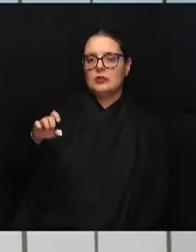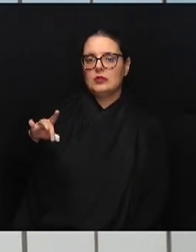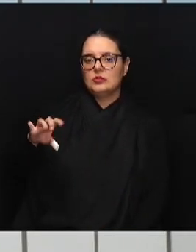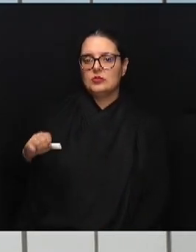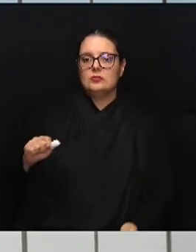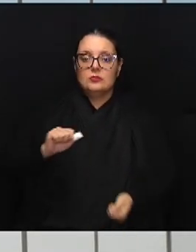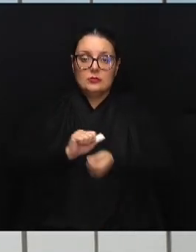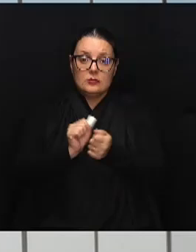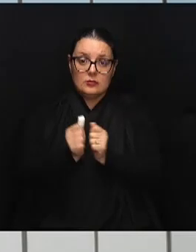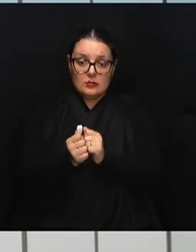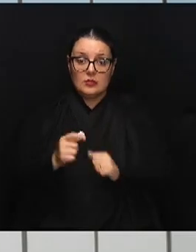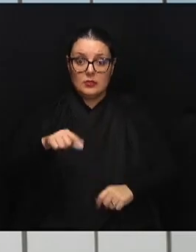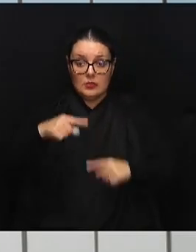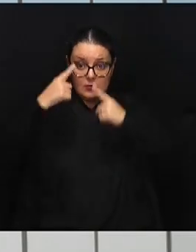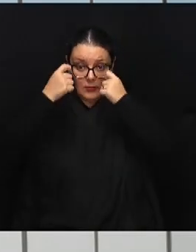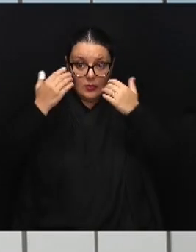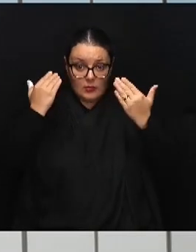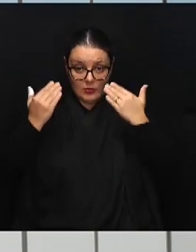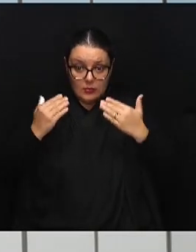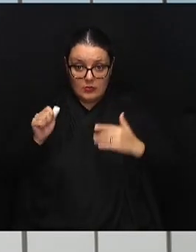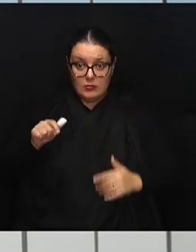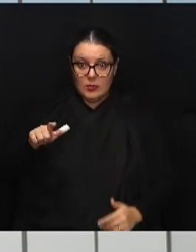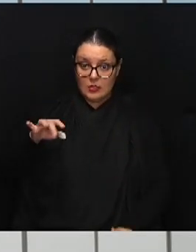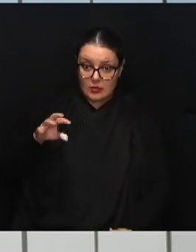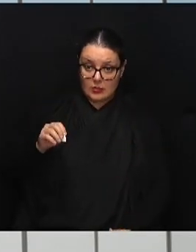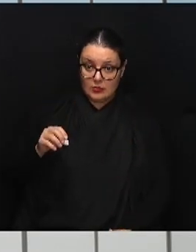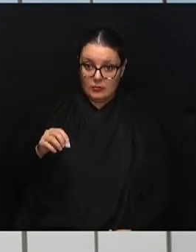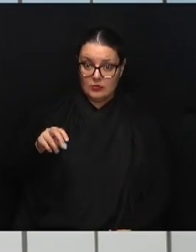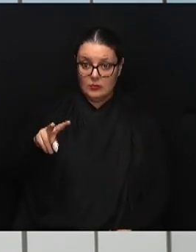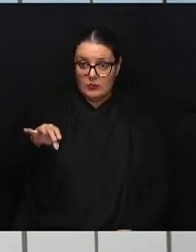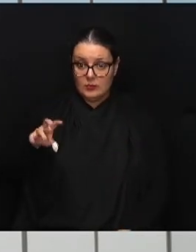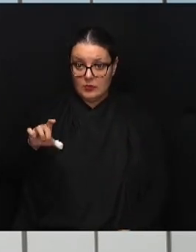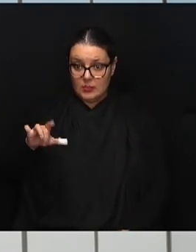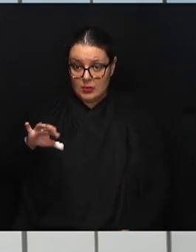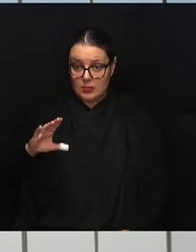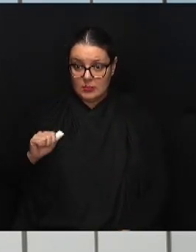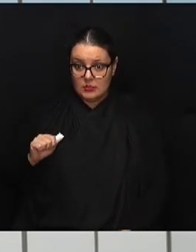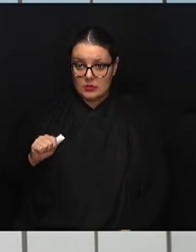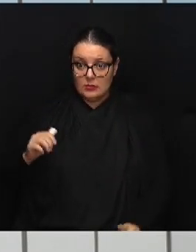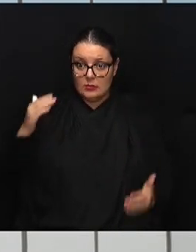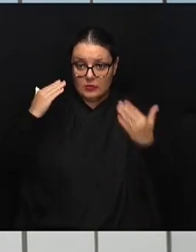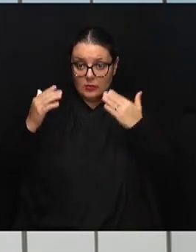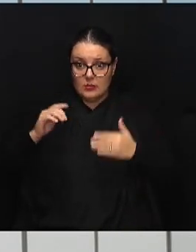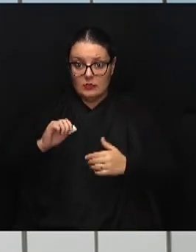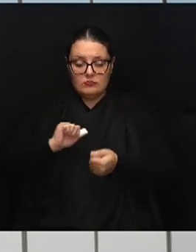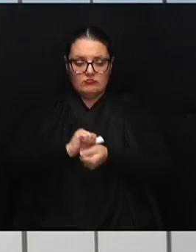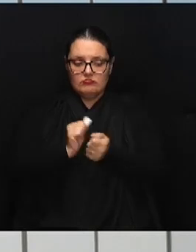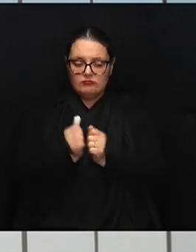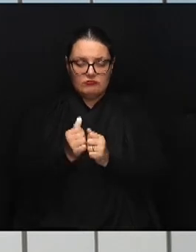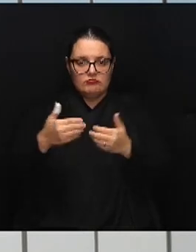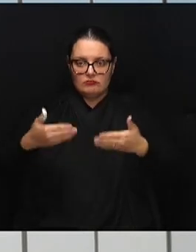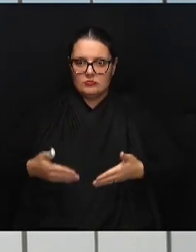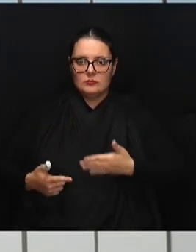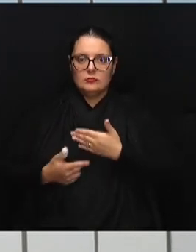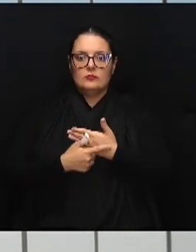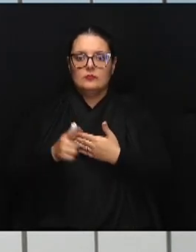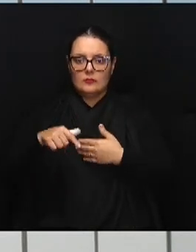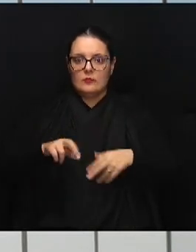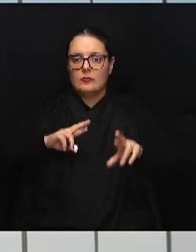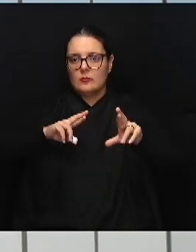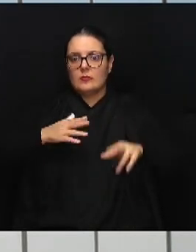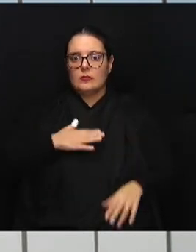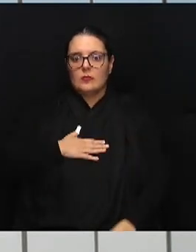o que é uma violência psicológica, uma autoviolência psicológica. Eu não me encaixo bem nesse papel, mas eu tenho que caber porque é o que esperam de